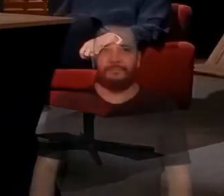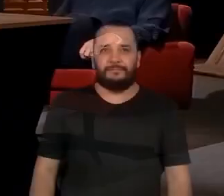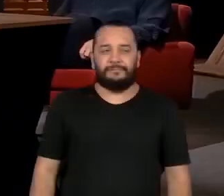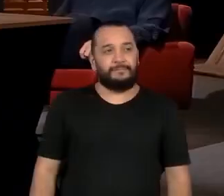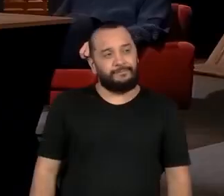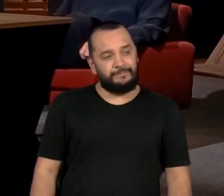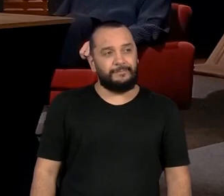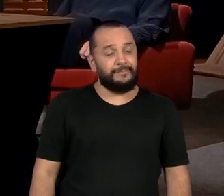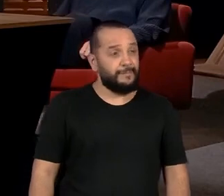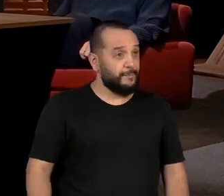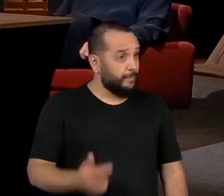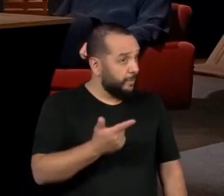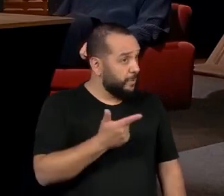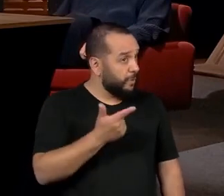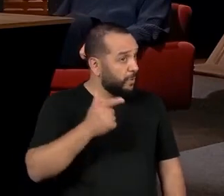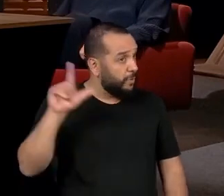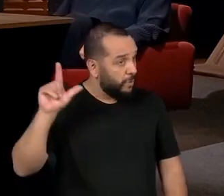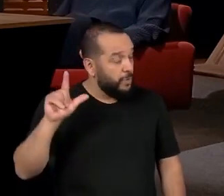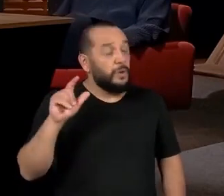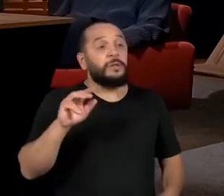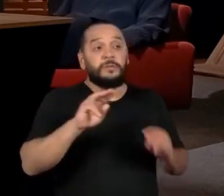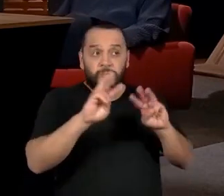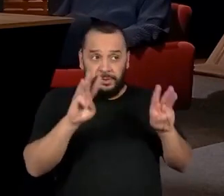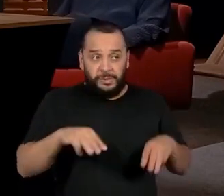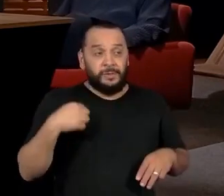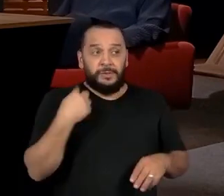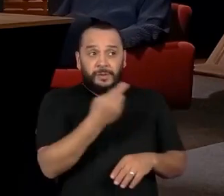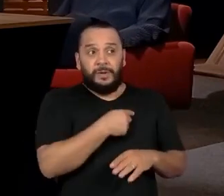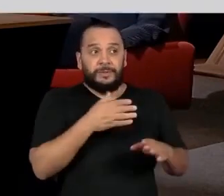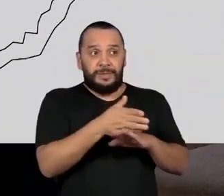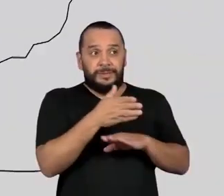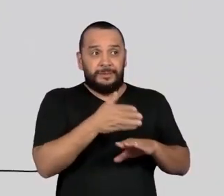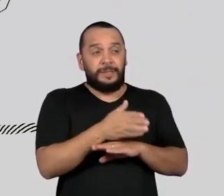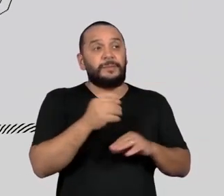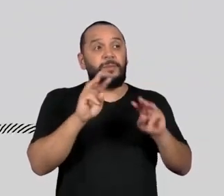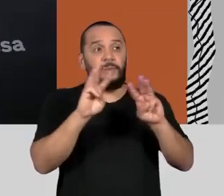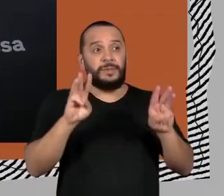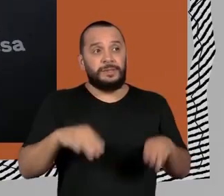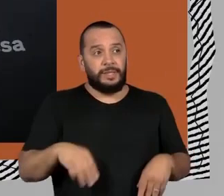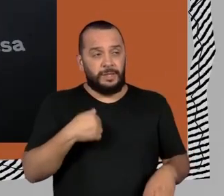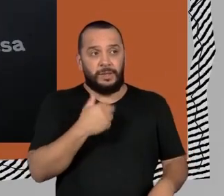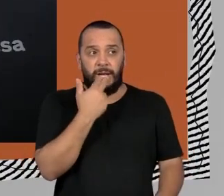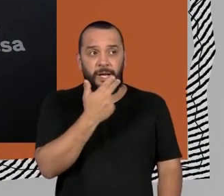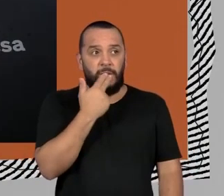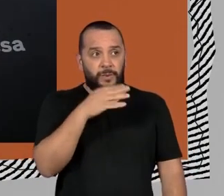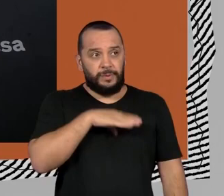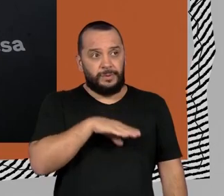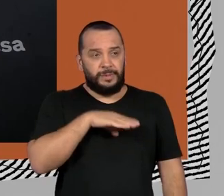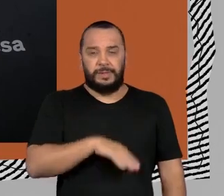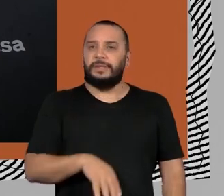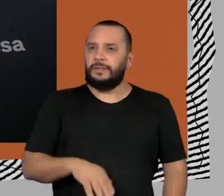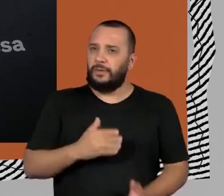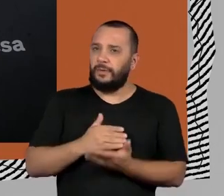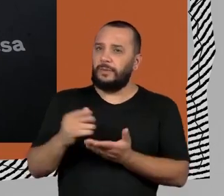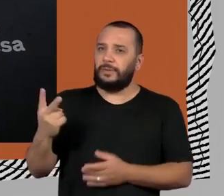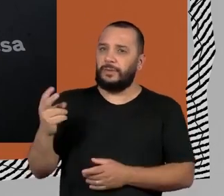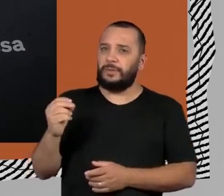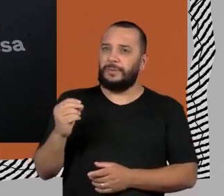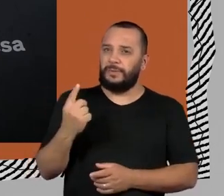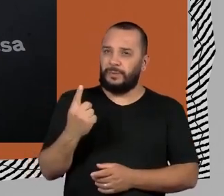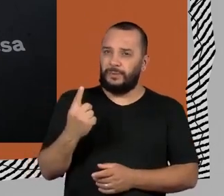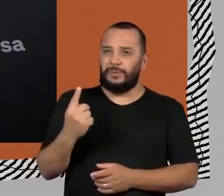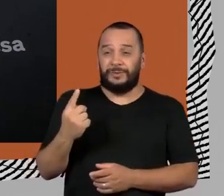Vamos falar de um outro que foi feito, que nós participamos, do Museu da Língua É, assim, Portuguesa. a ideia nasceu em 2001, né? Então Isso. faz 22